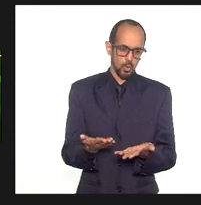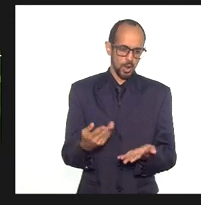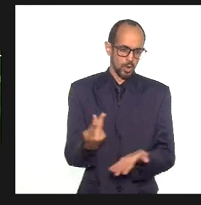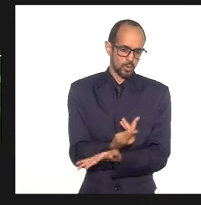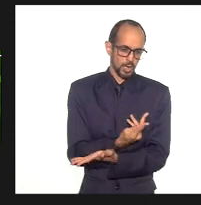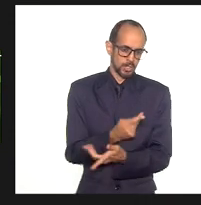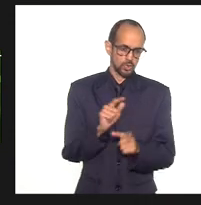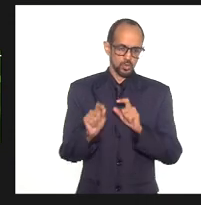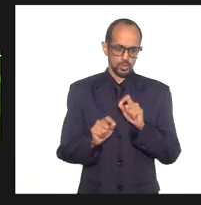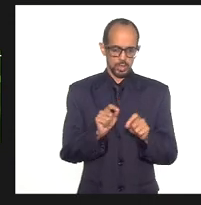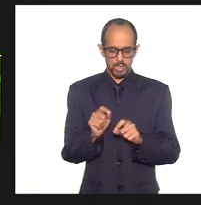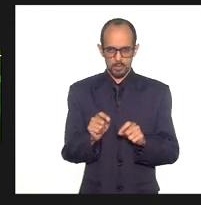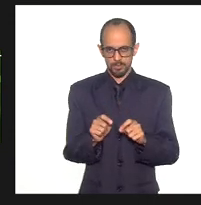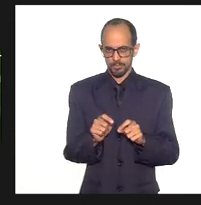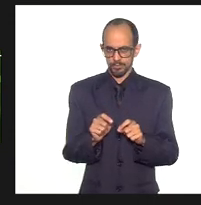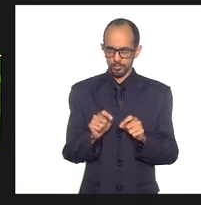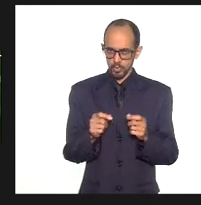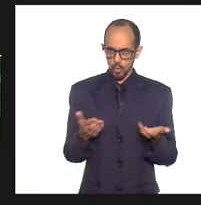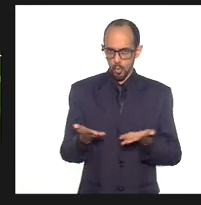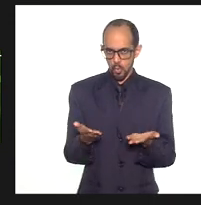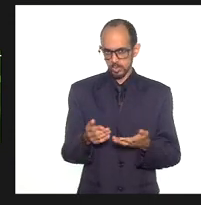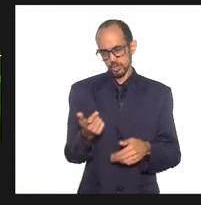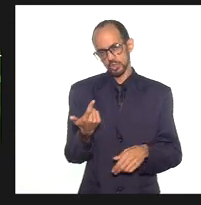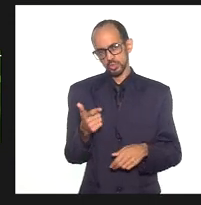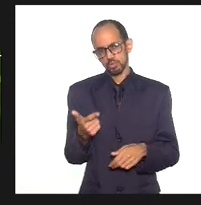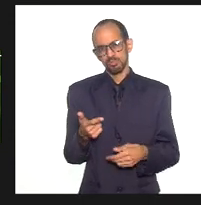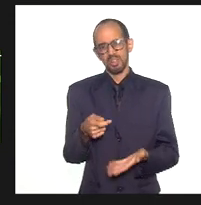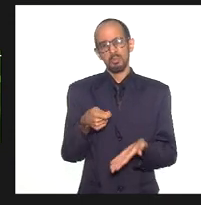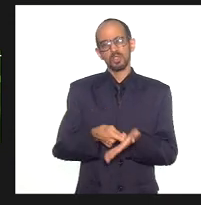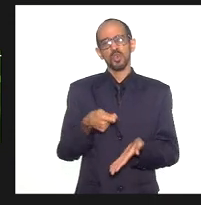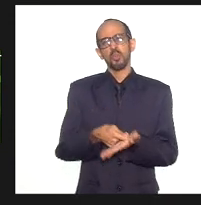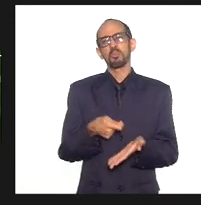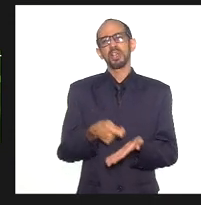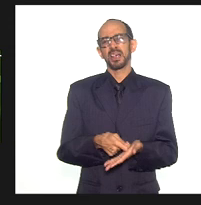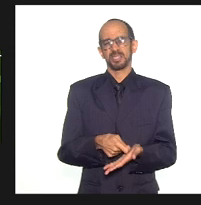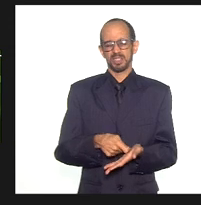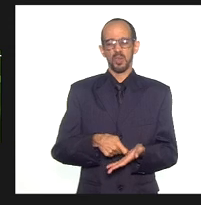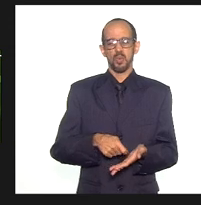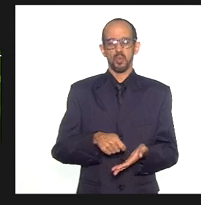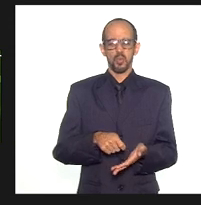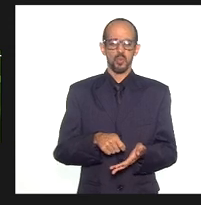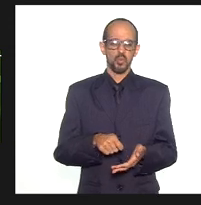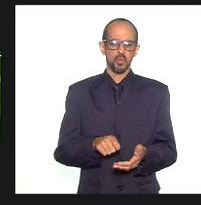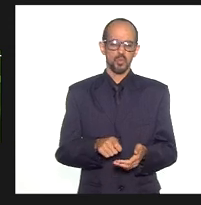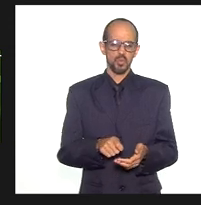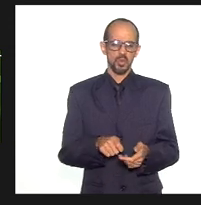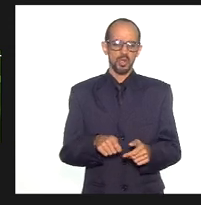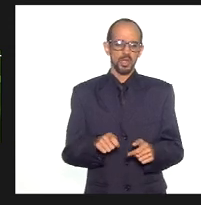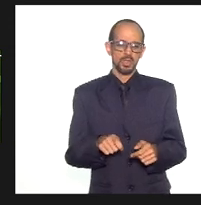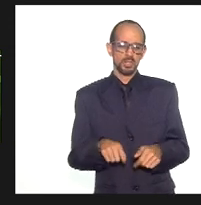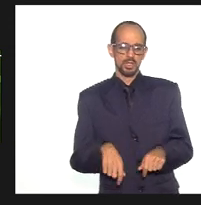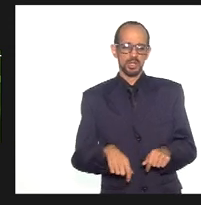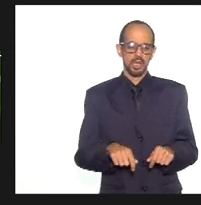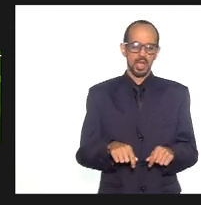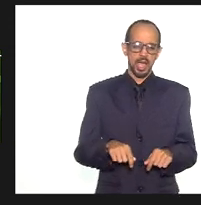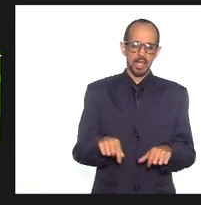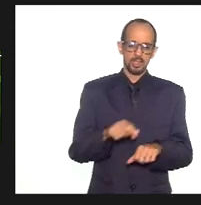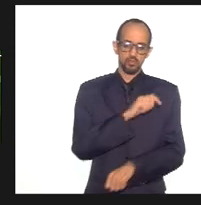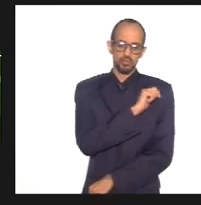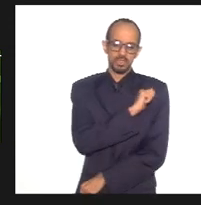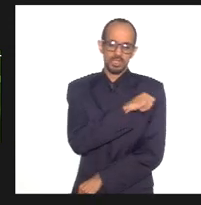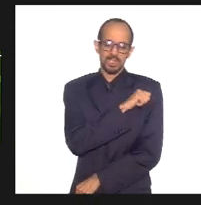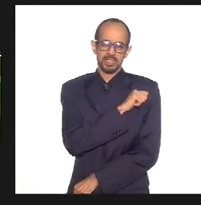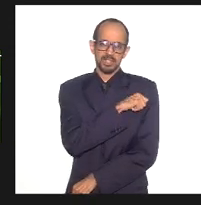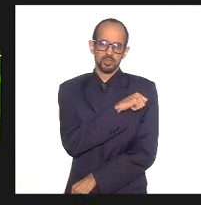que está acontecendo é que, como não há uma obrigação, ou como o RGT traz os dados consolidados, as